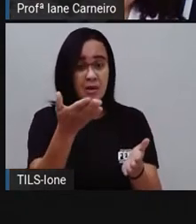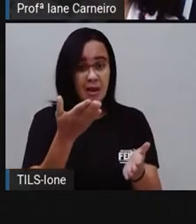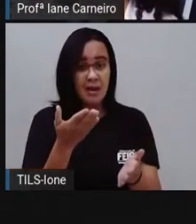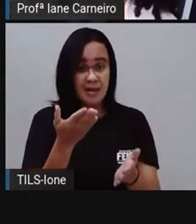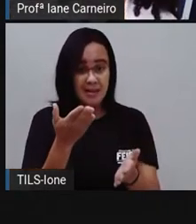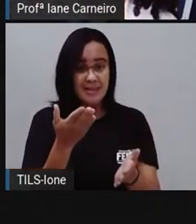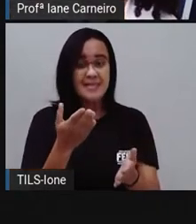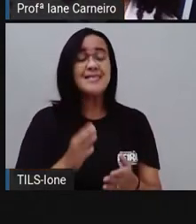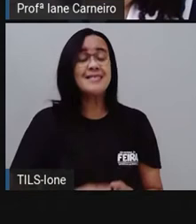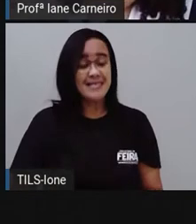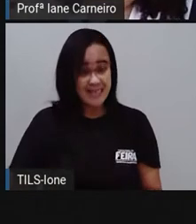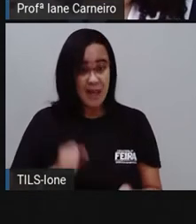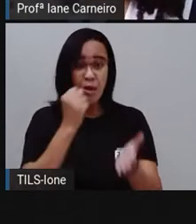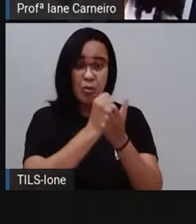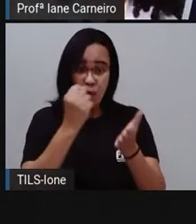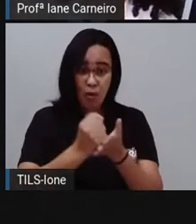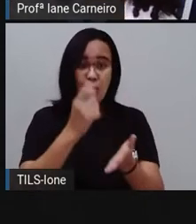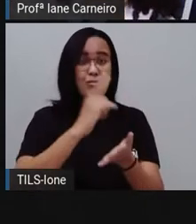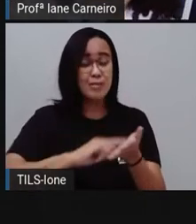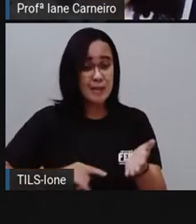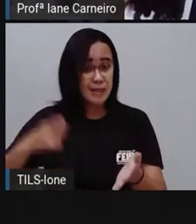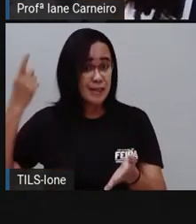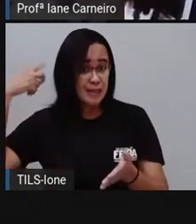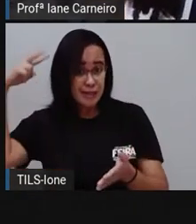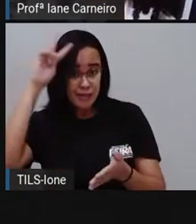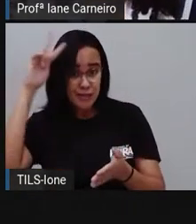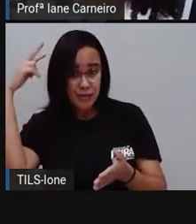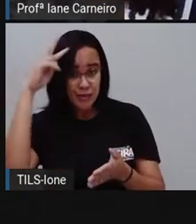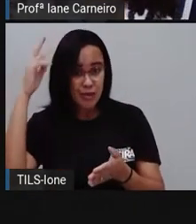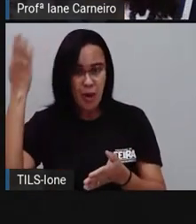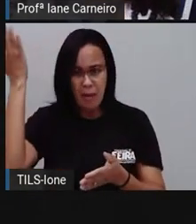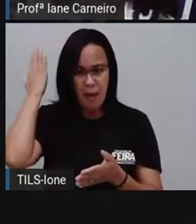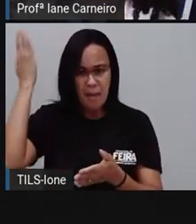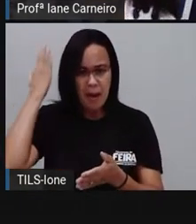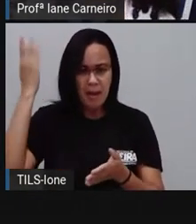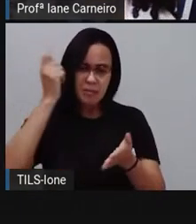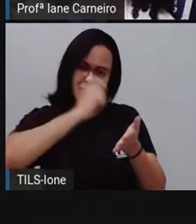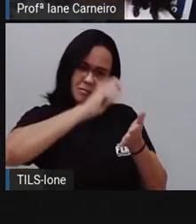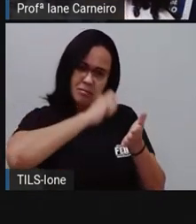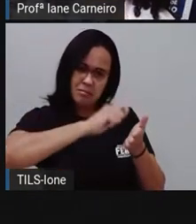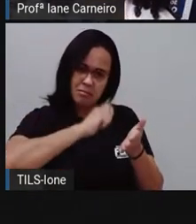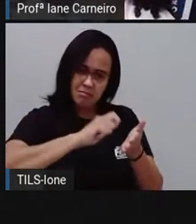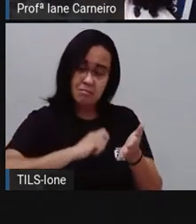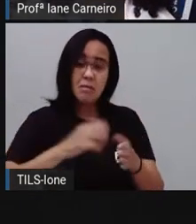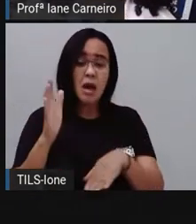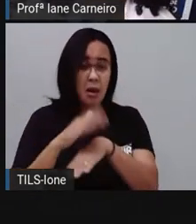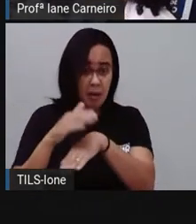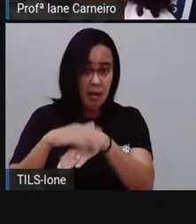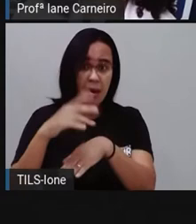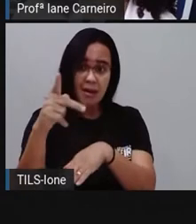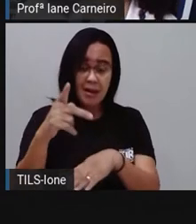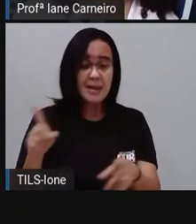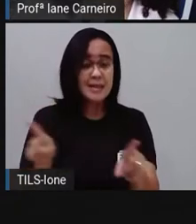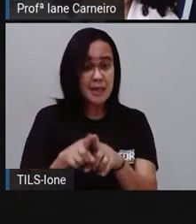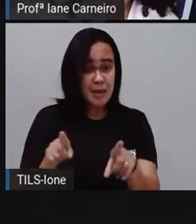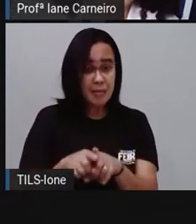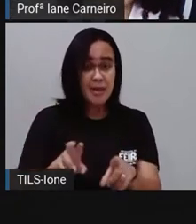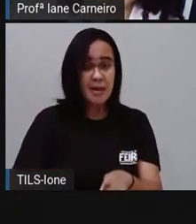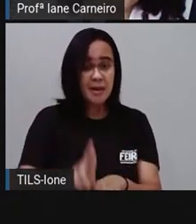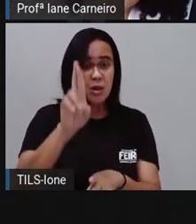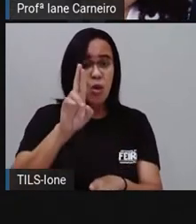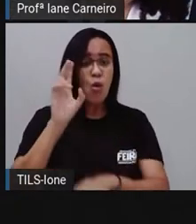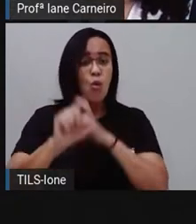documentos históricos, né, que falam sobre a nossa cidade, né, graças ao Juraci Dória. Além disso, ele é responsável também por